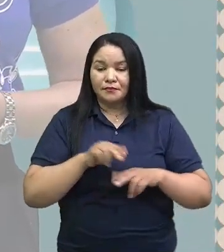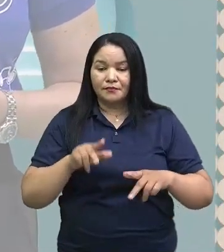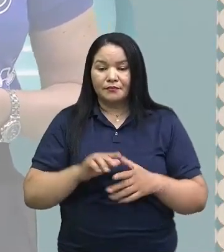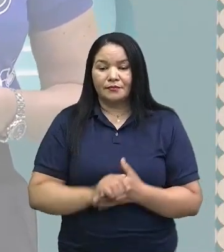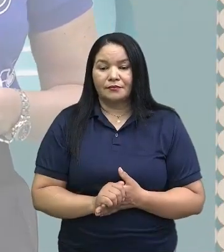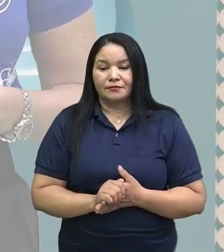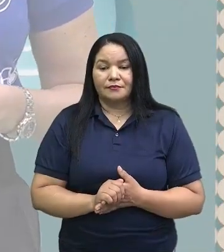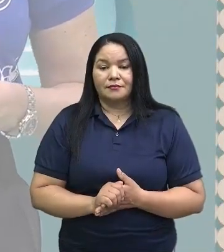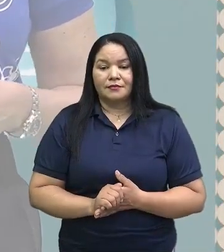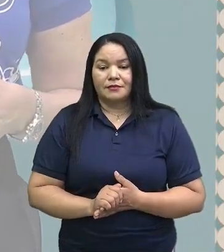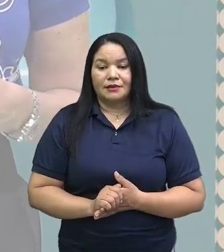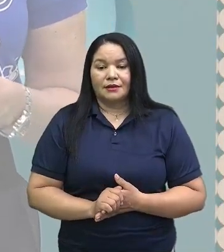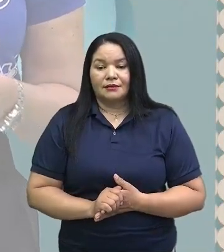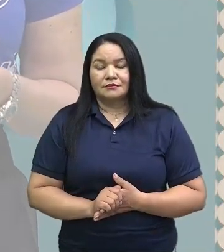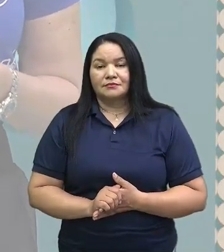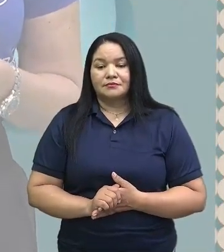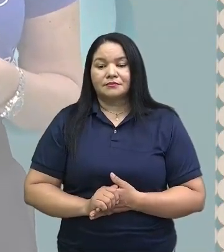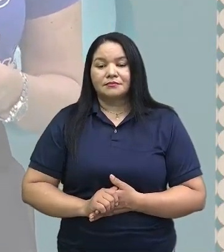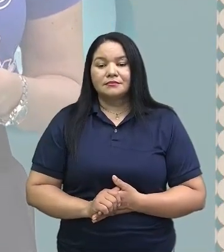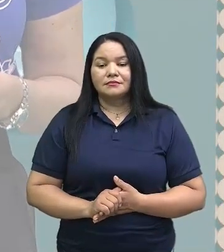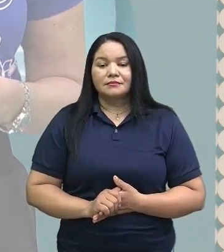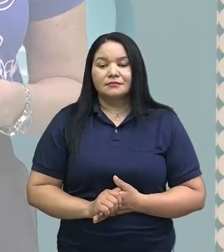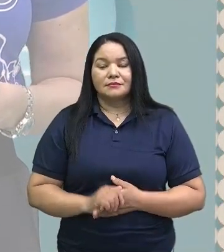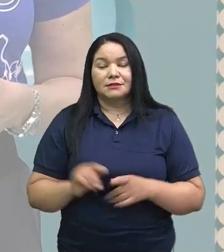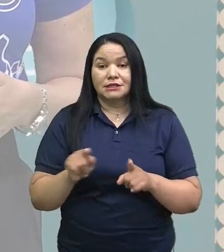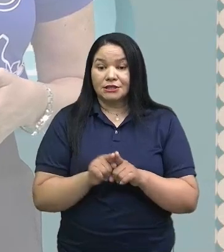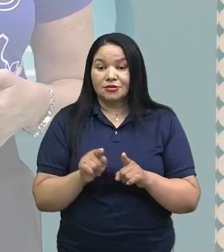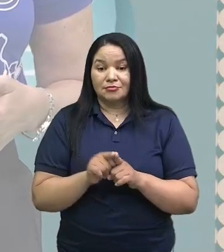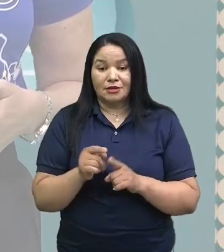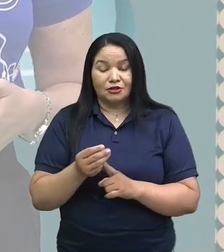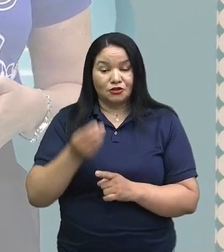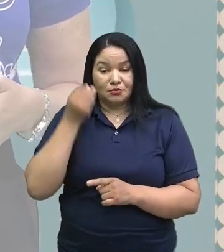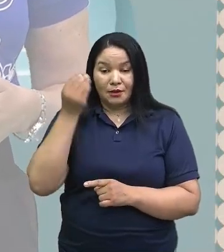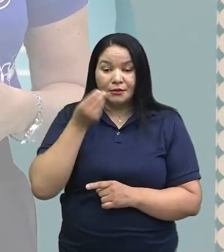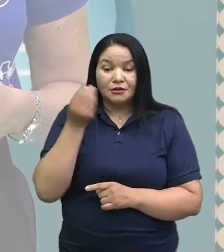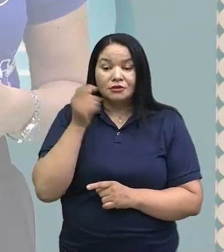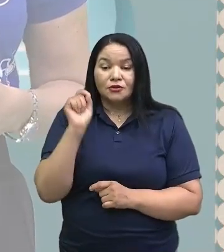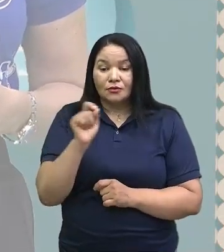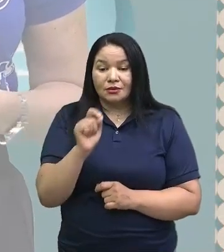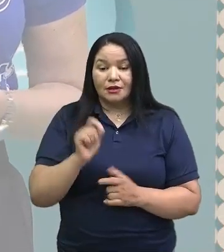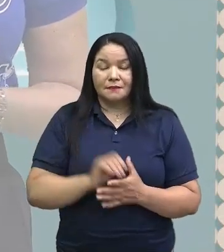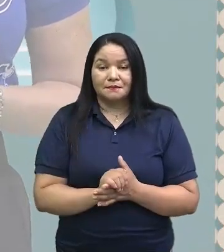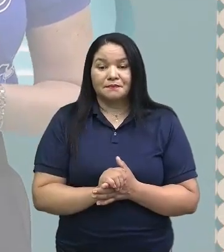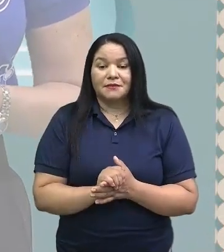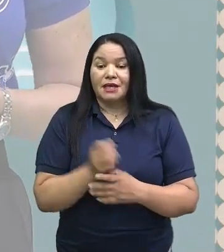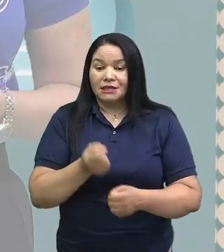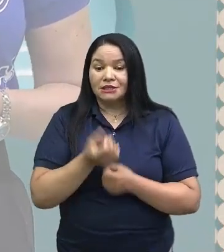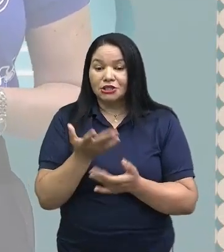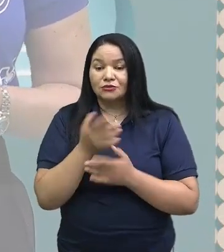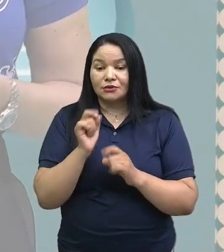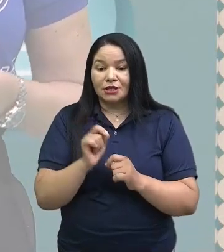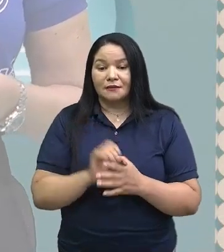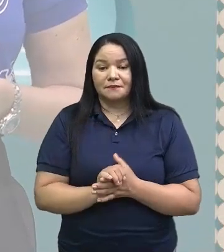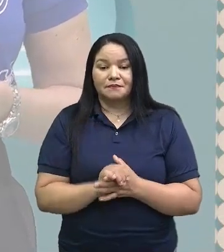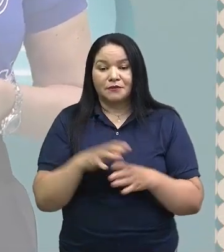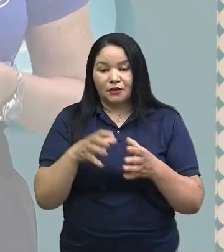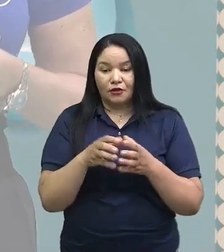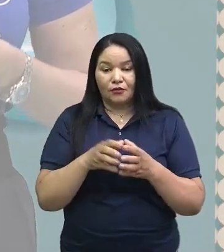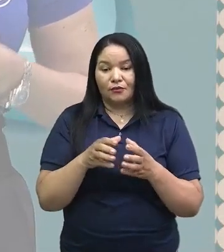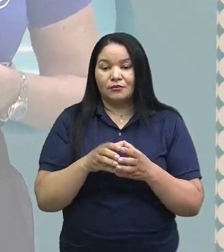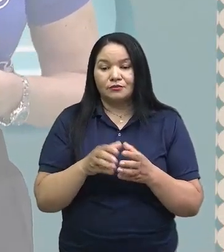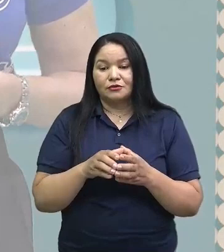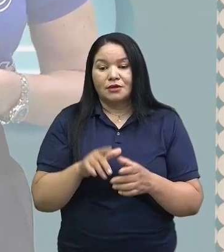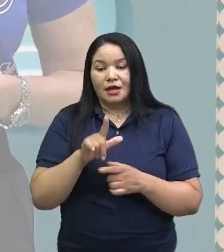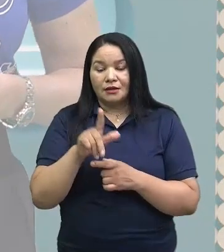rock. Essas experimentações culminam culminaram no lançamento do